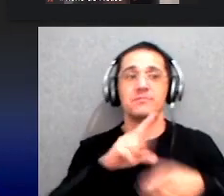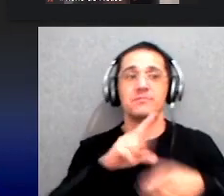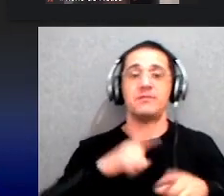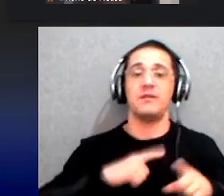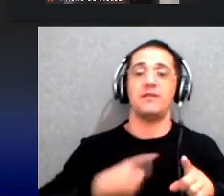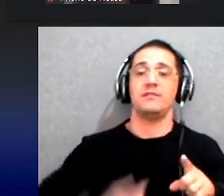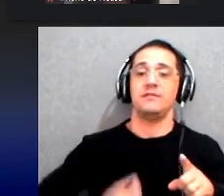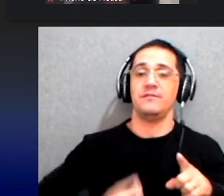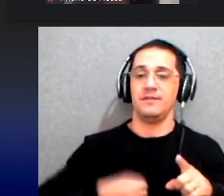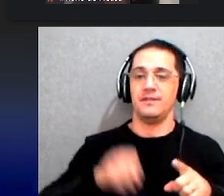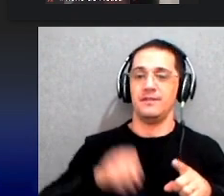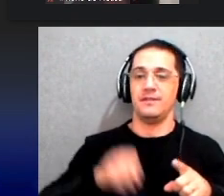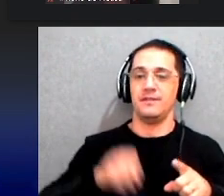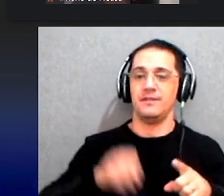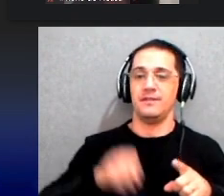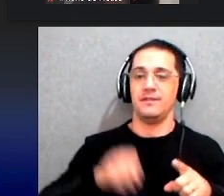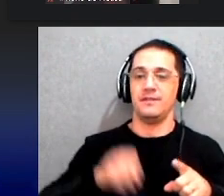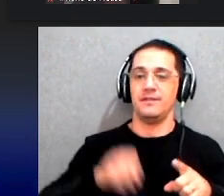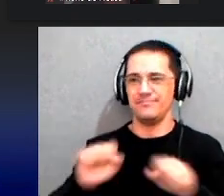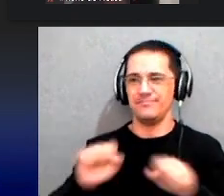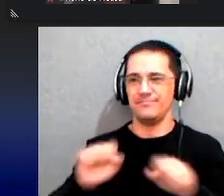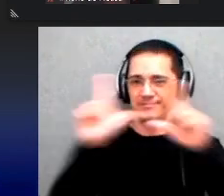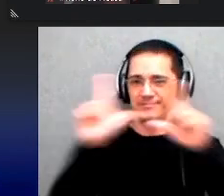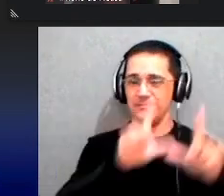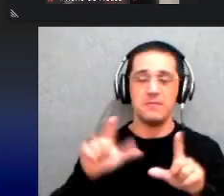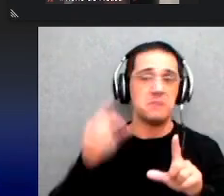também, a nossa a líder